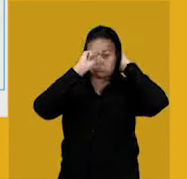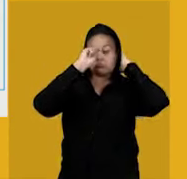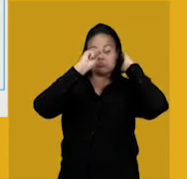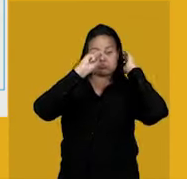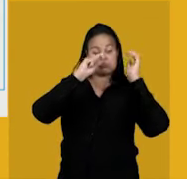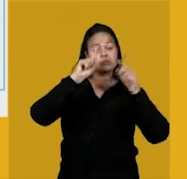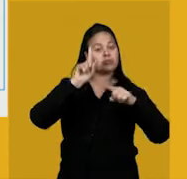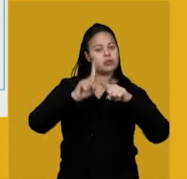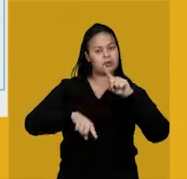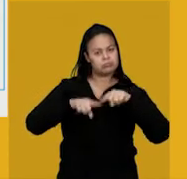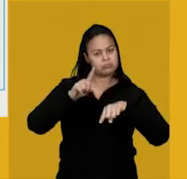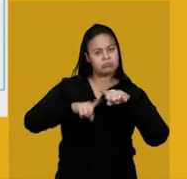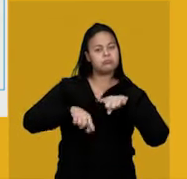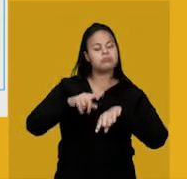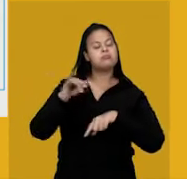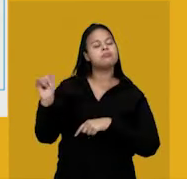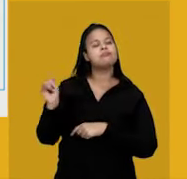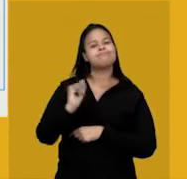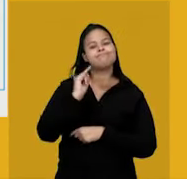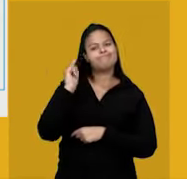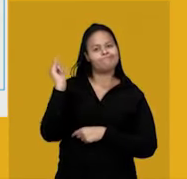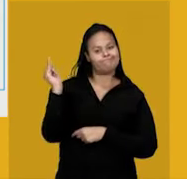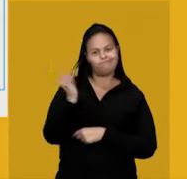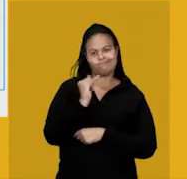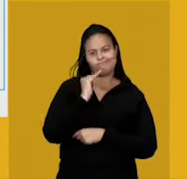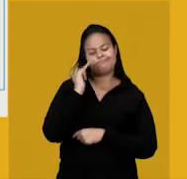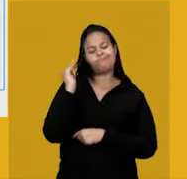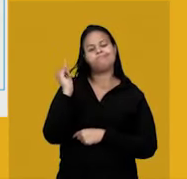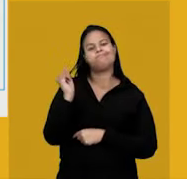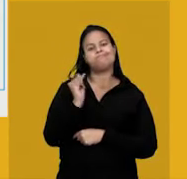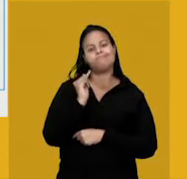muito importante em atividades